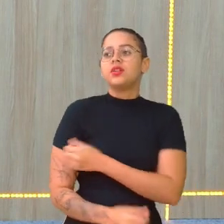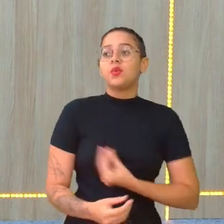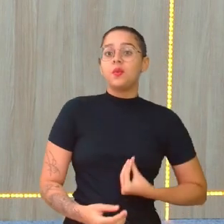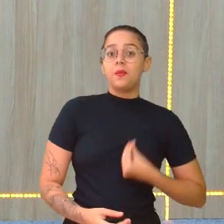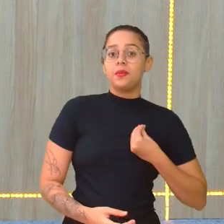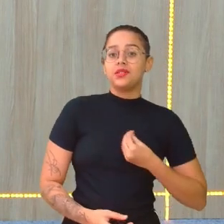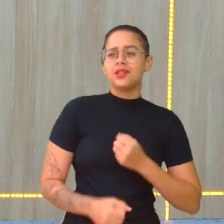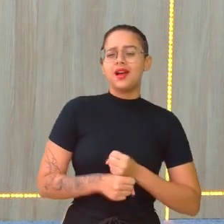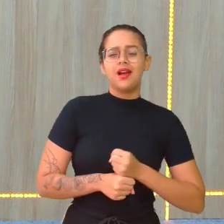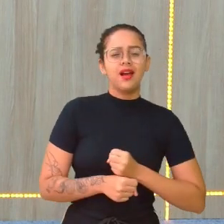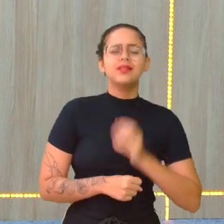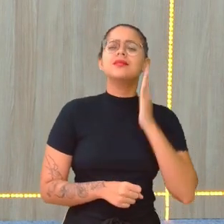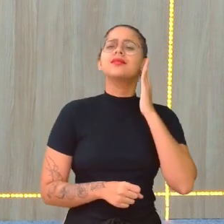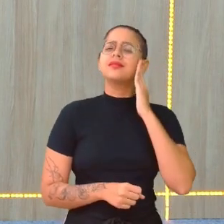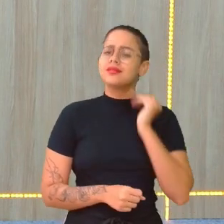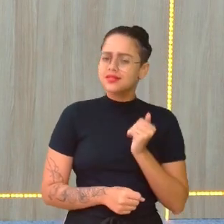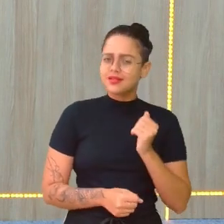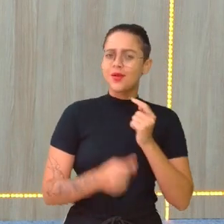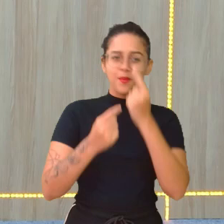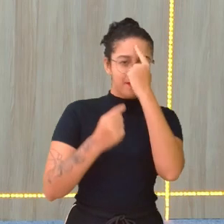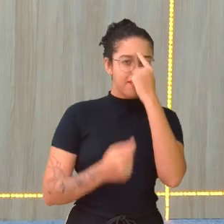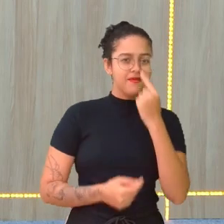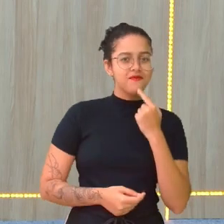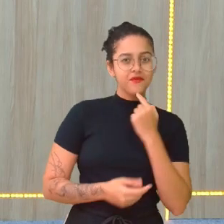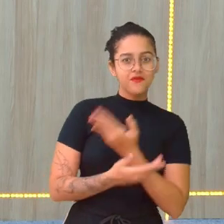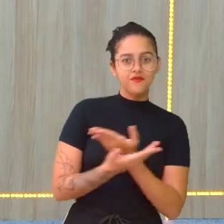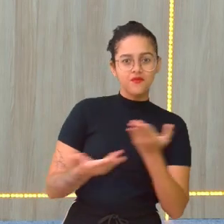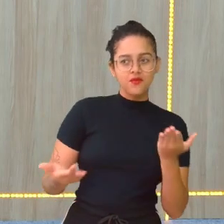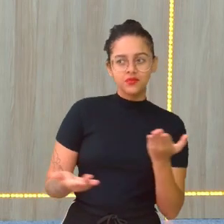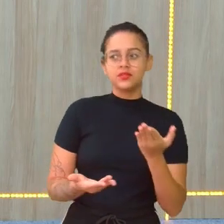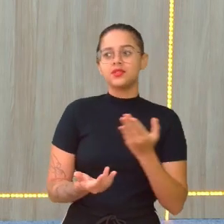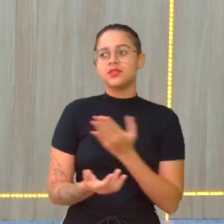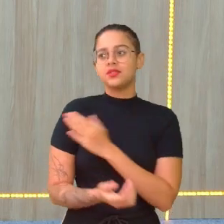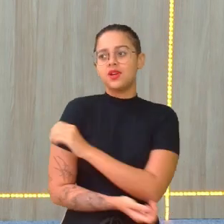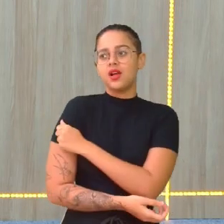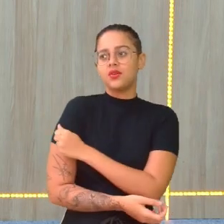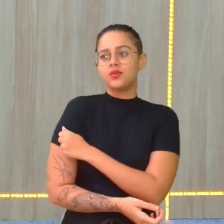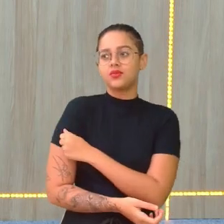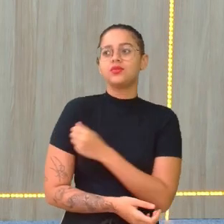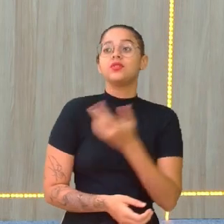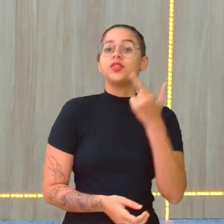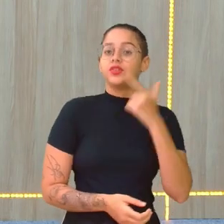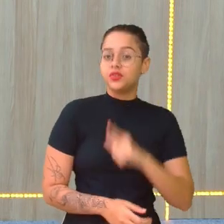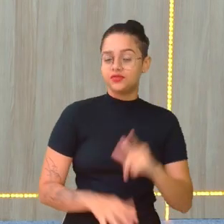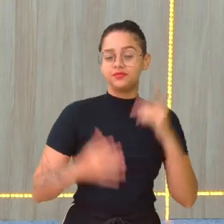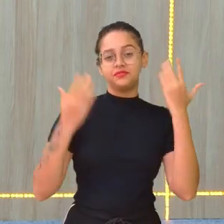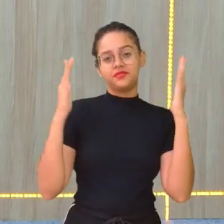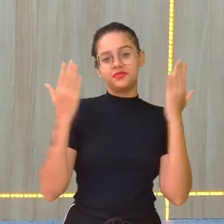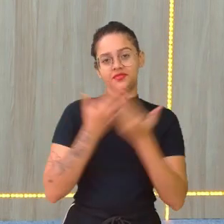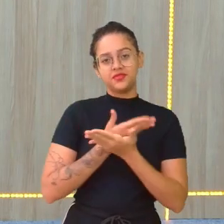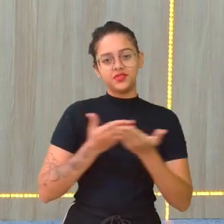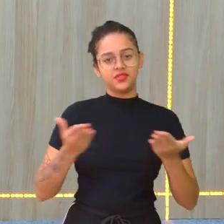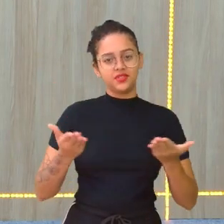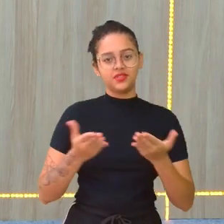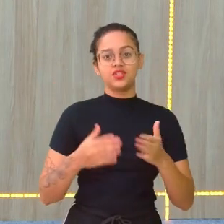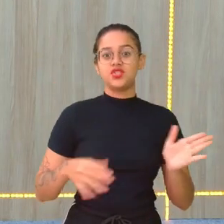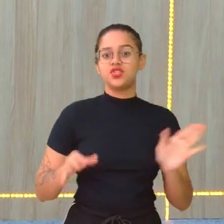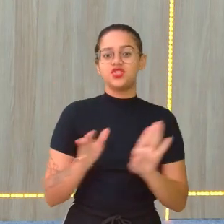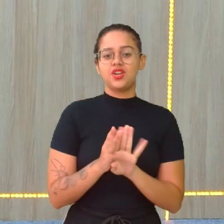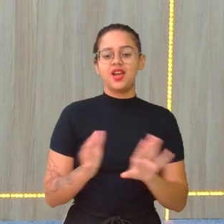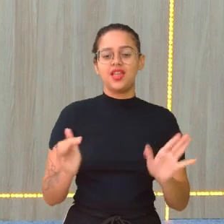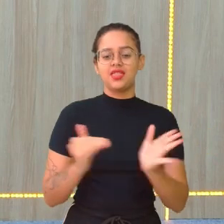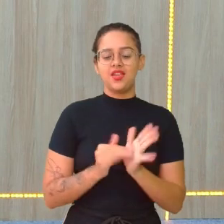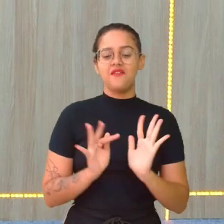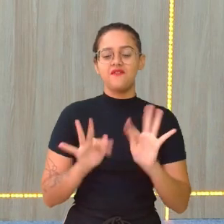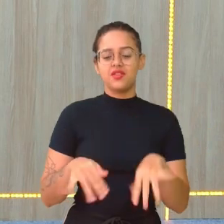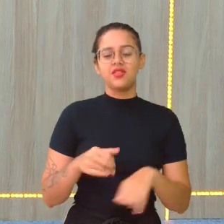anos. Então sei qual é assim o perfil de vocês estudantes. Então, mais uma vez parabenizar. Parabenizar vocês chegarem até o final